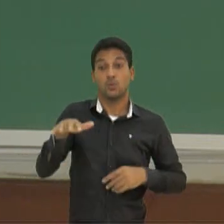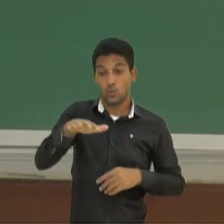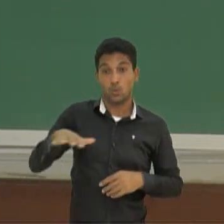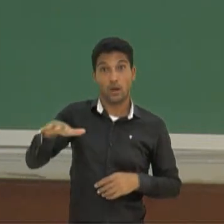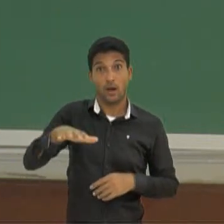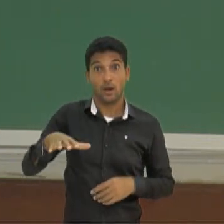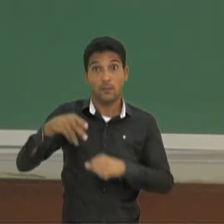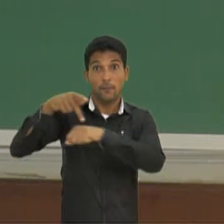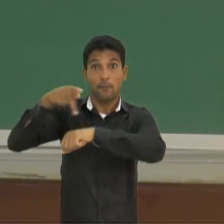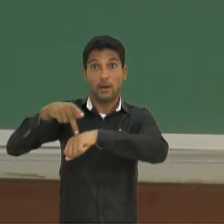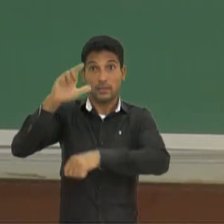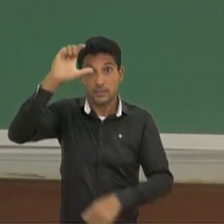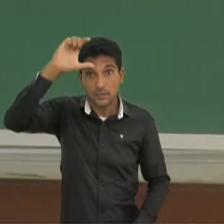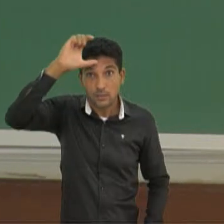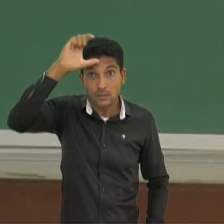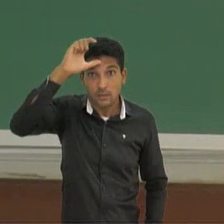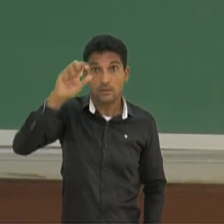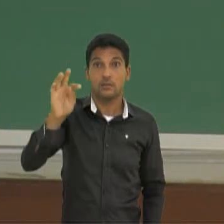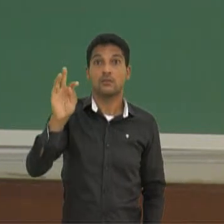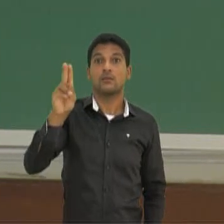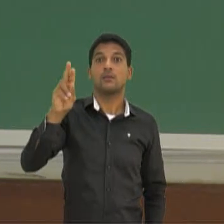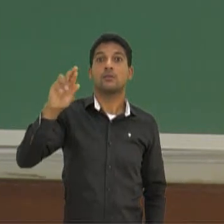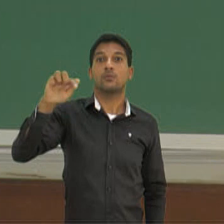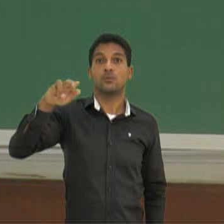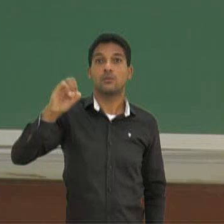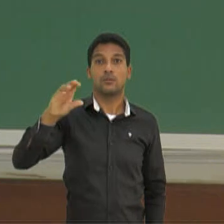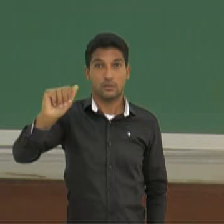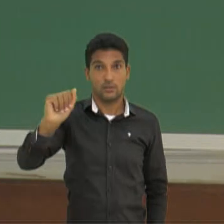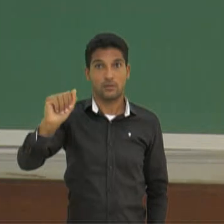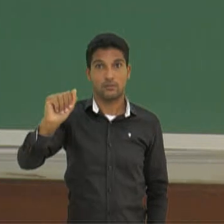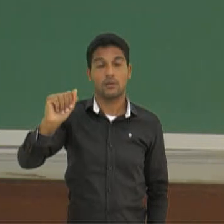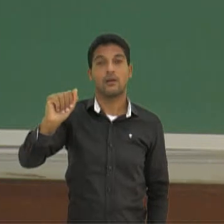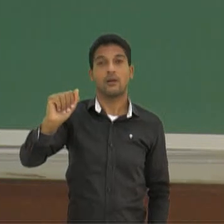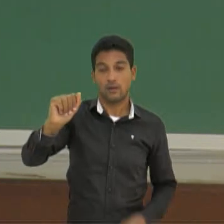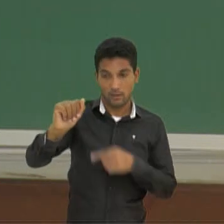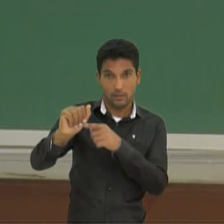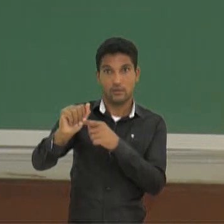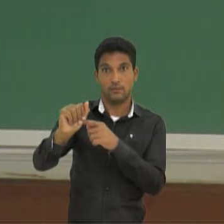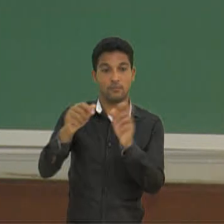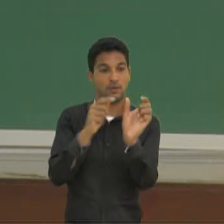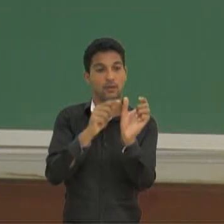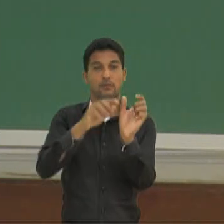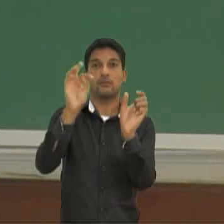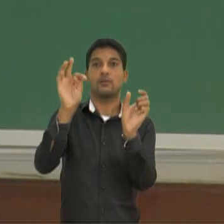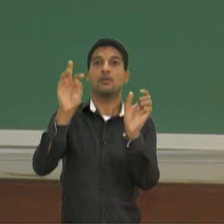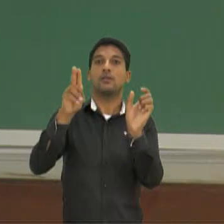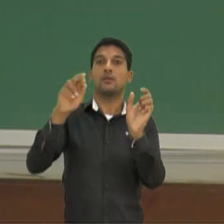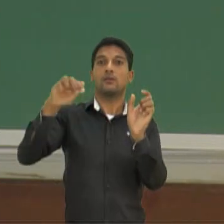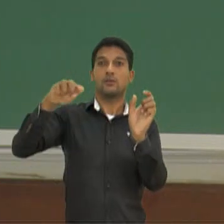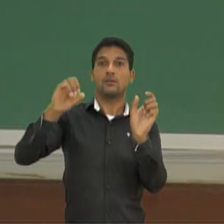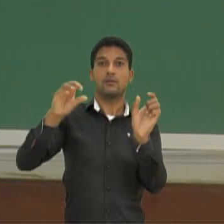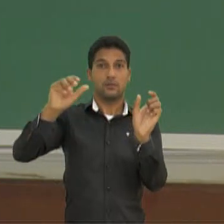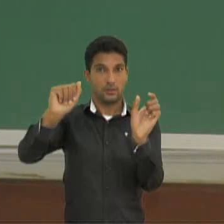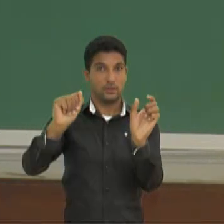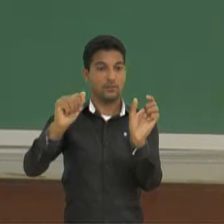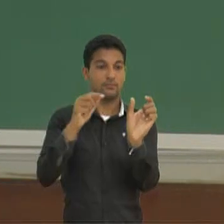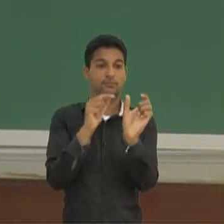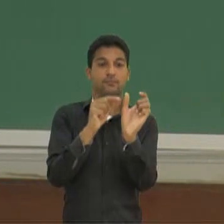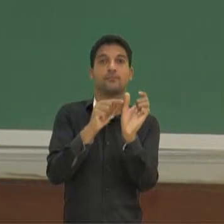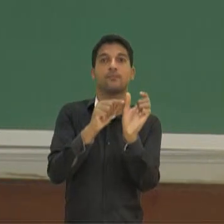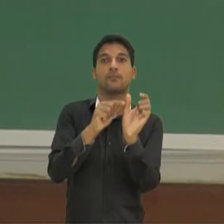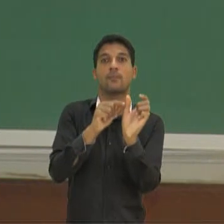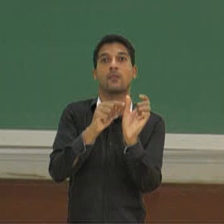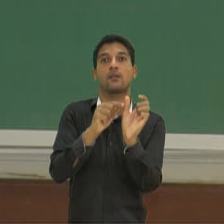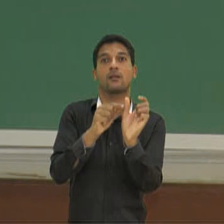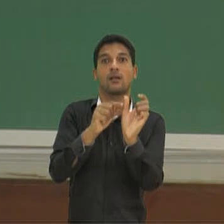região, que fica na Turquia, e colocaram ali o sufixo minho, né? Fizeram o sufixo inho, na verdade, porque